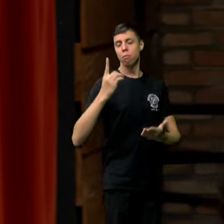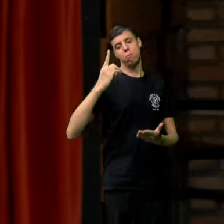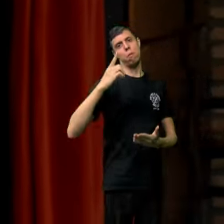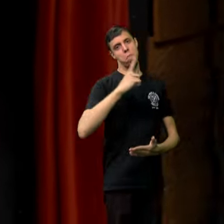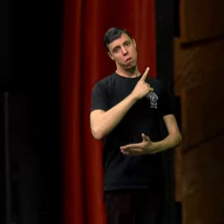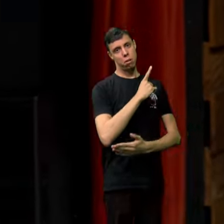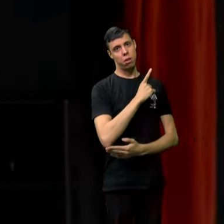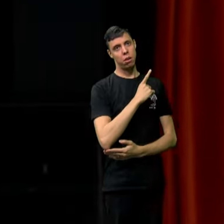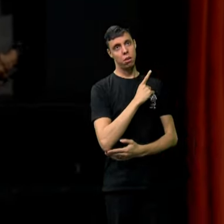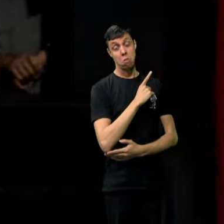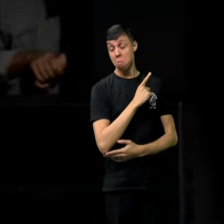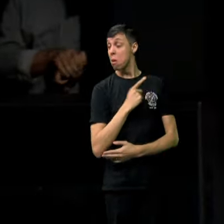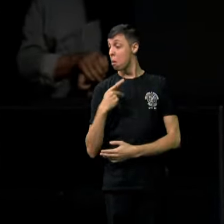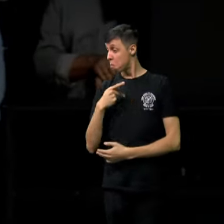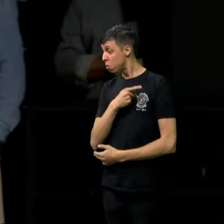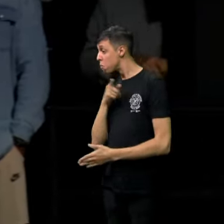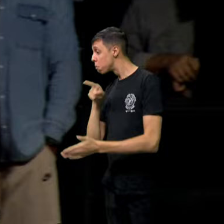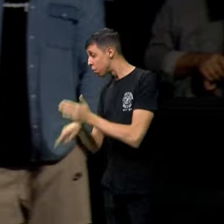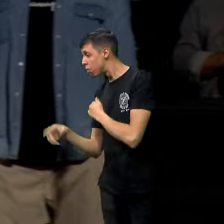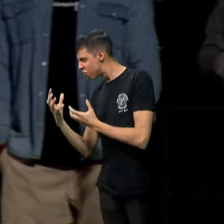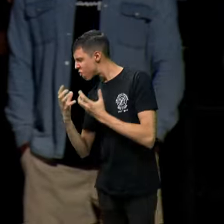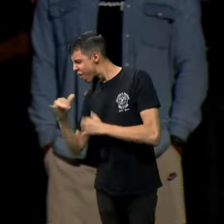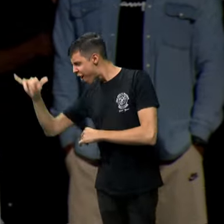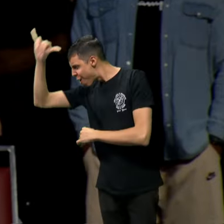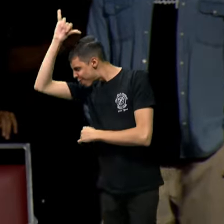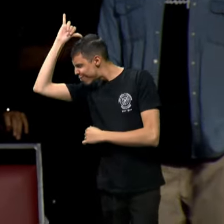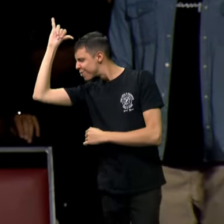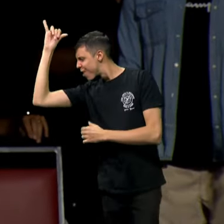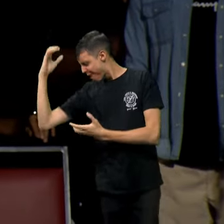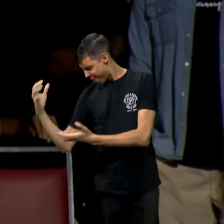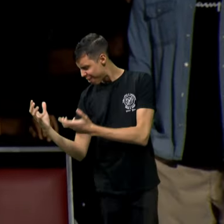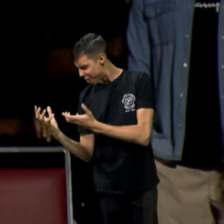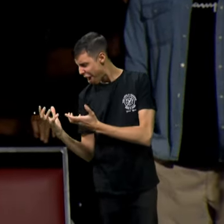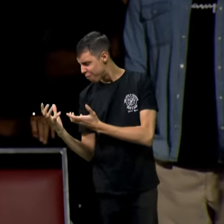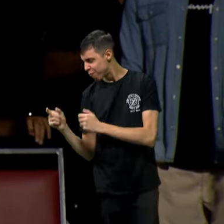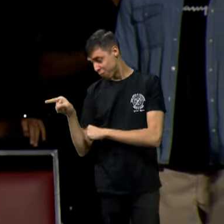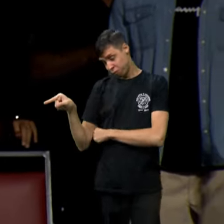Vocês querem a unção, pastores? Vocês querem a unção?